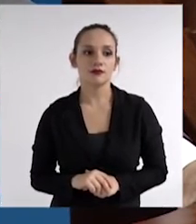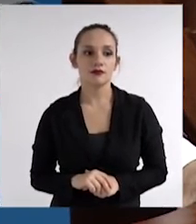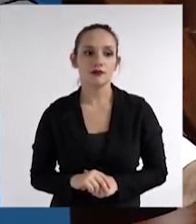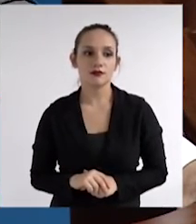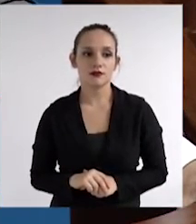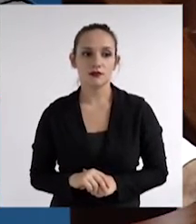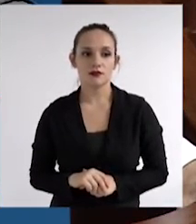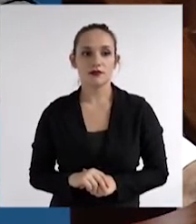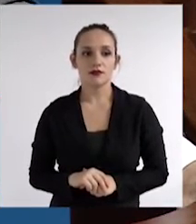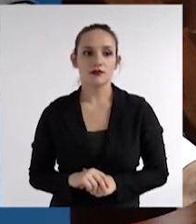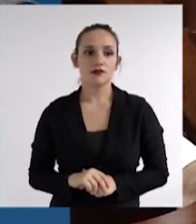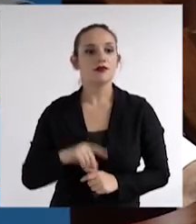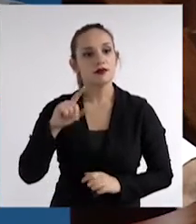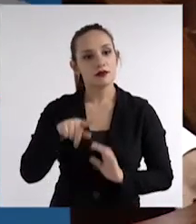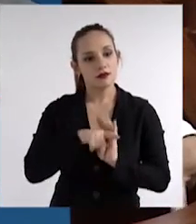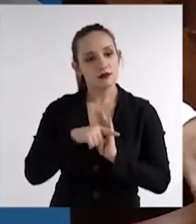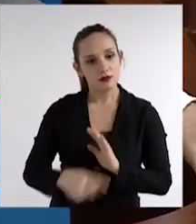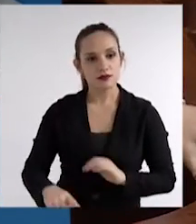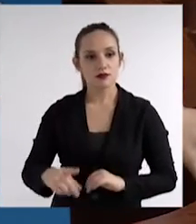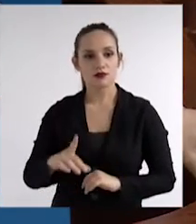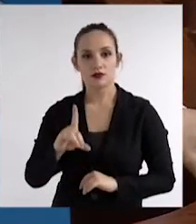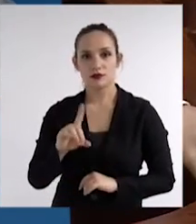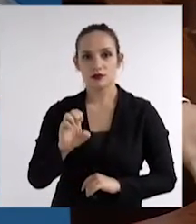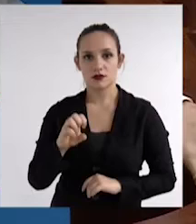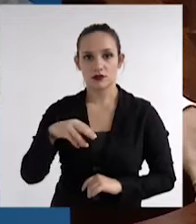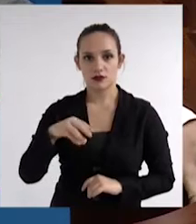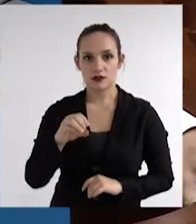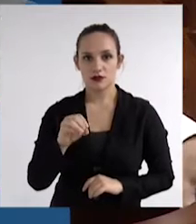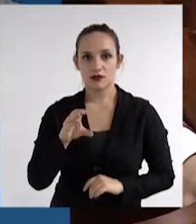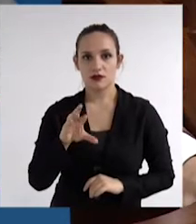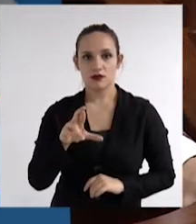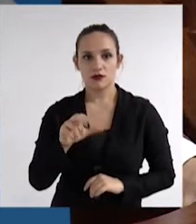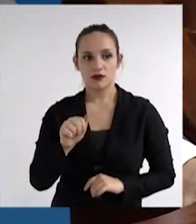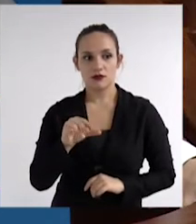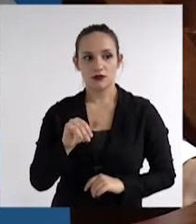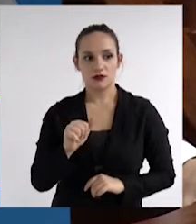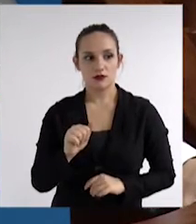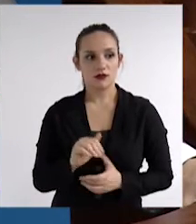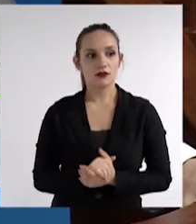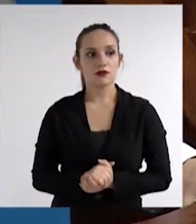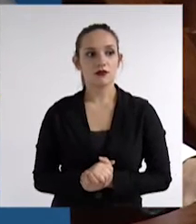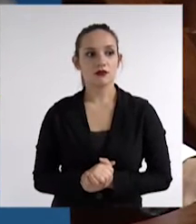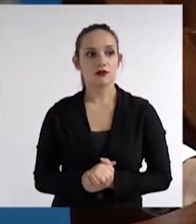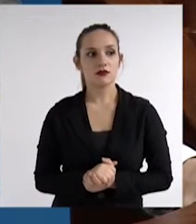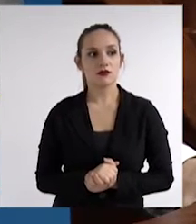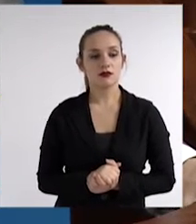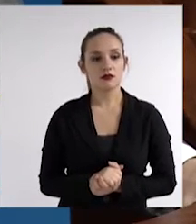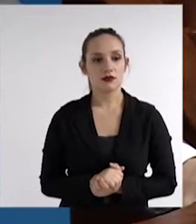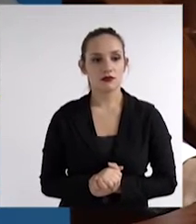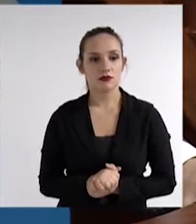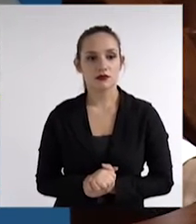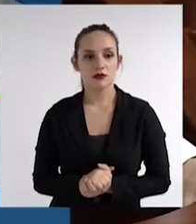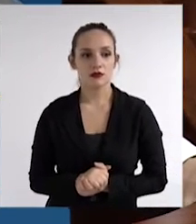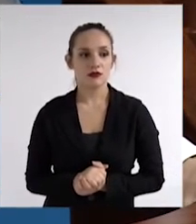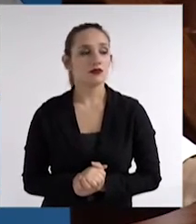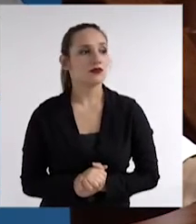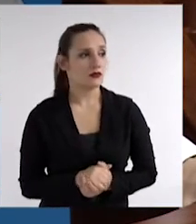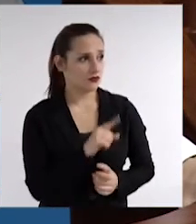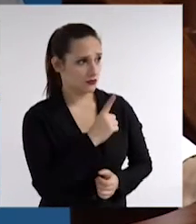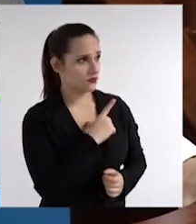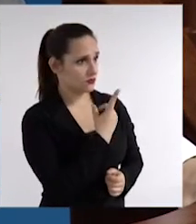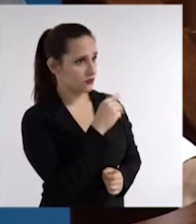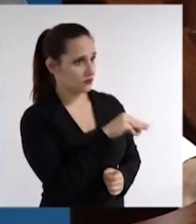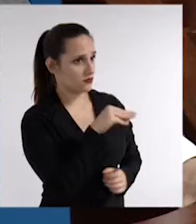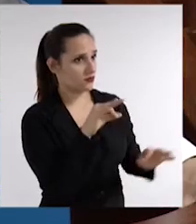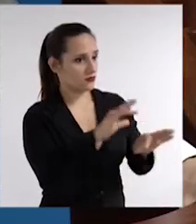nossa democracia, e essa casa representa a voz do povo. Vossa Excelência disporá de 1 minuto para encerrar